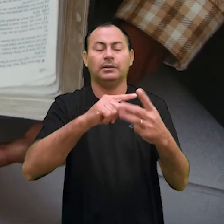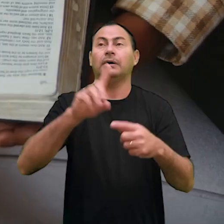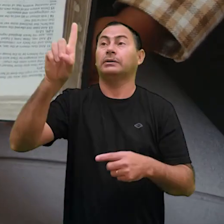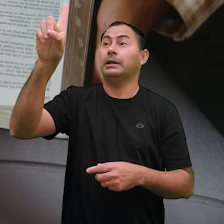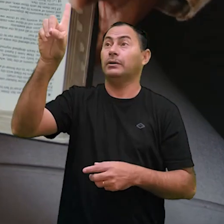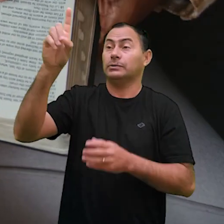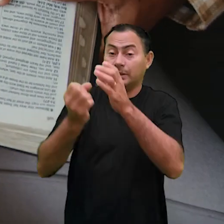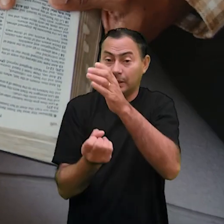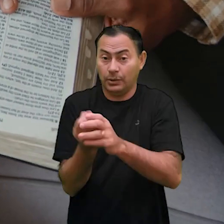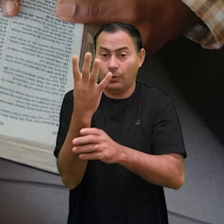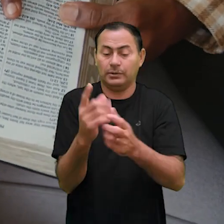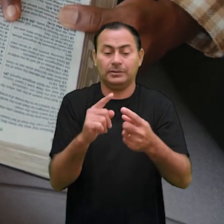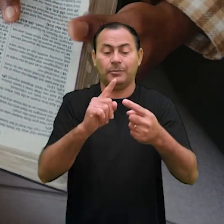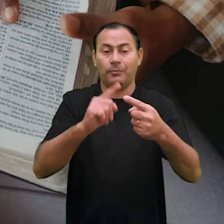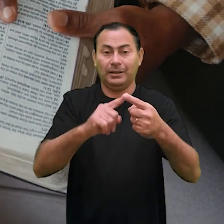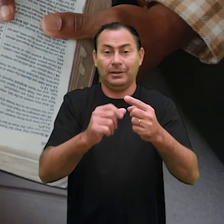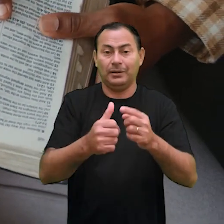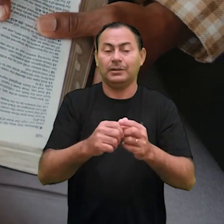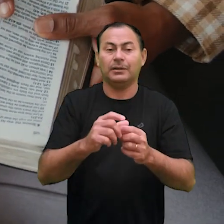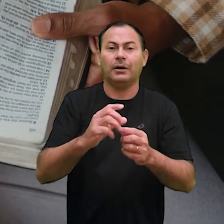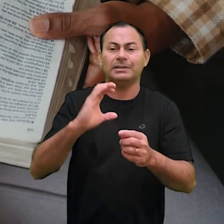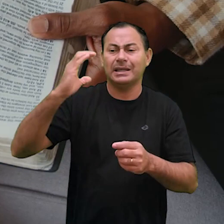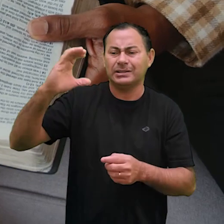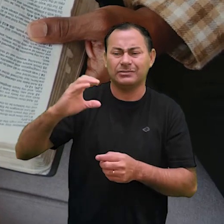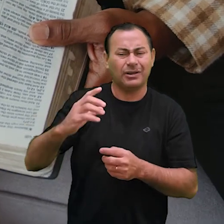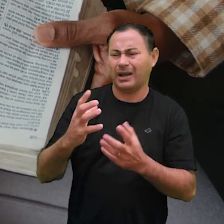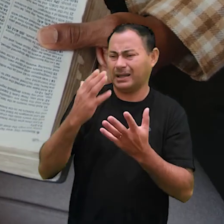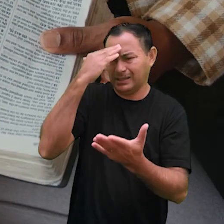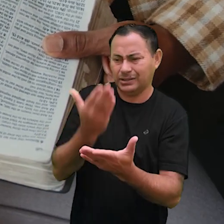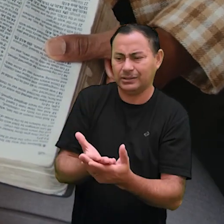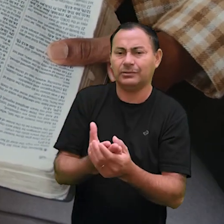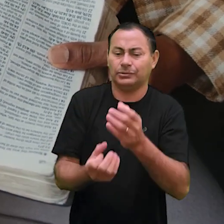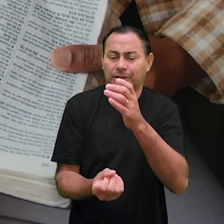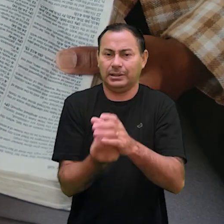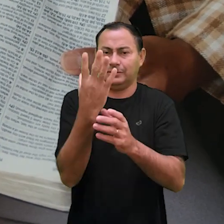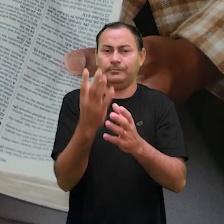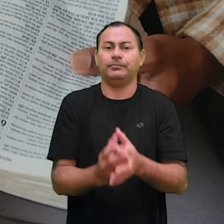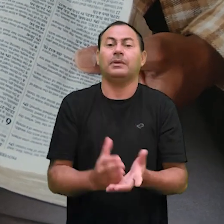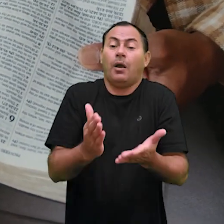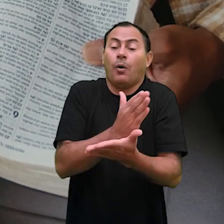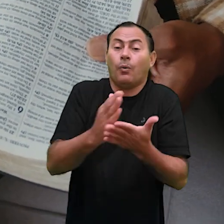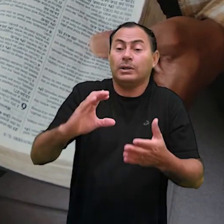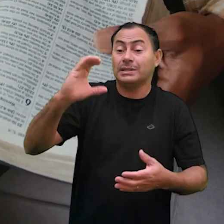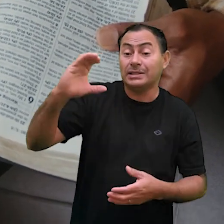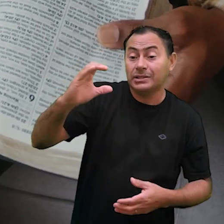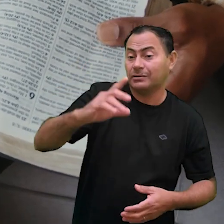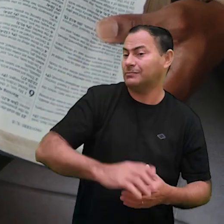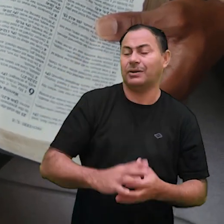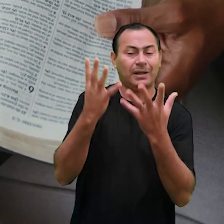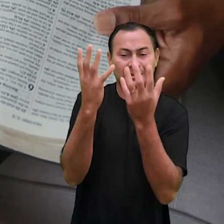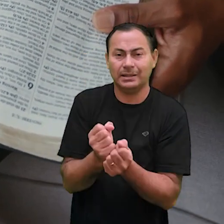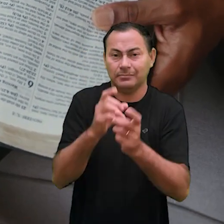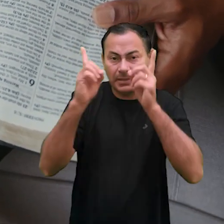da criação. Deus criou. É nesse ponto que muitos cientistas discordam do relato da criação.